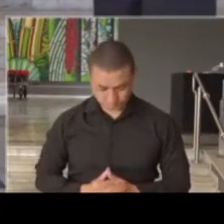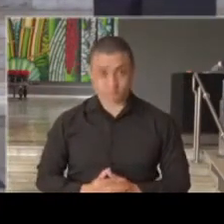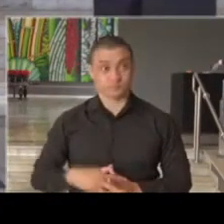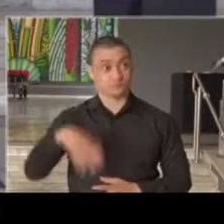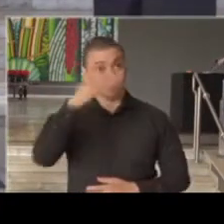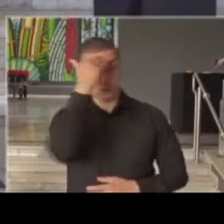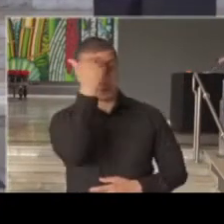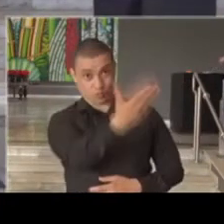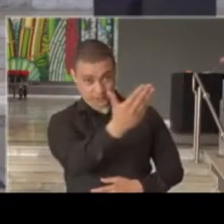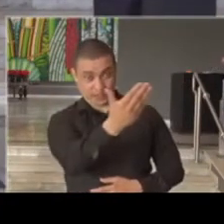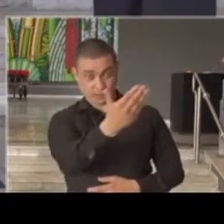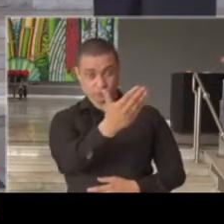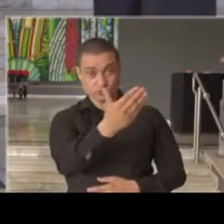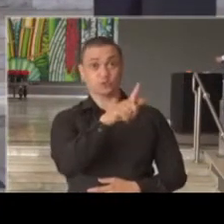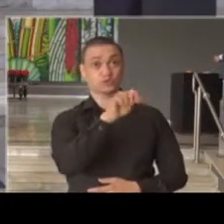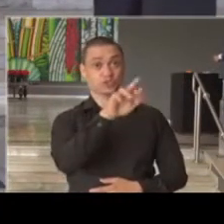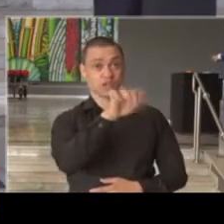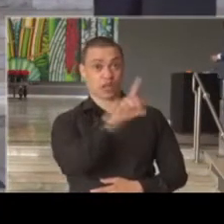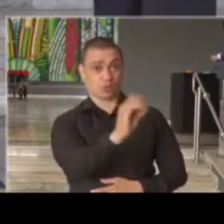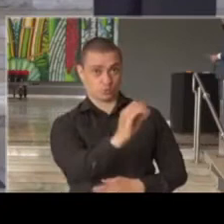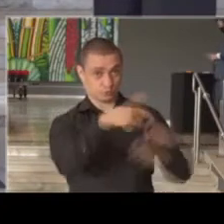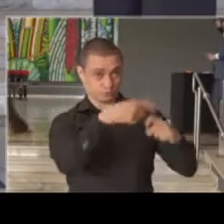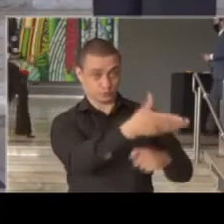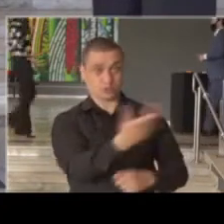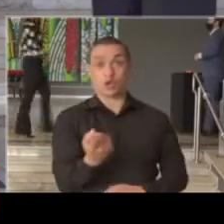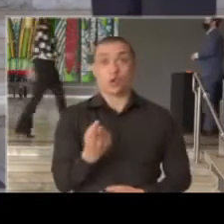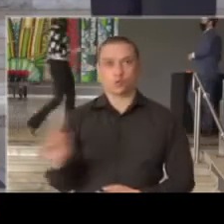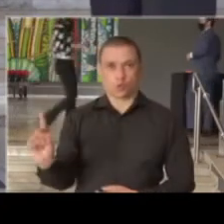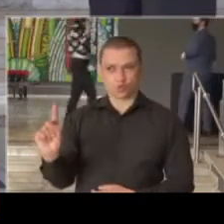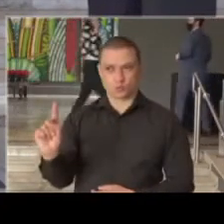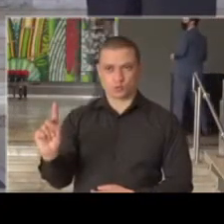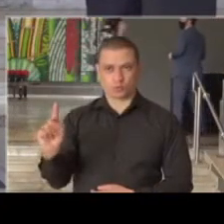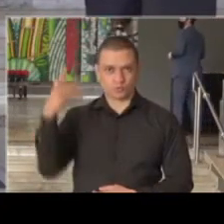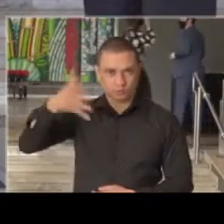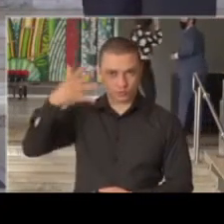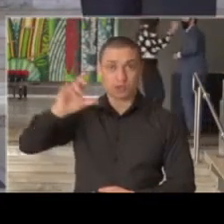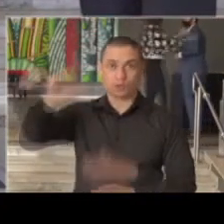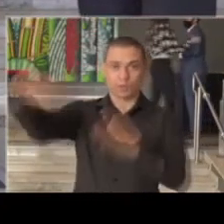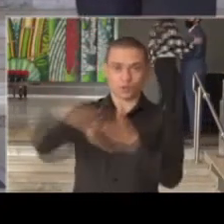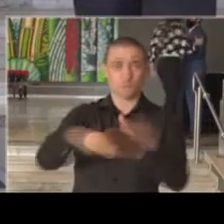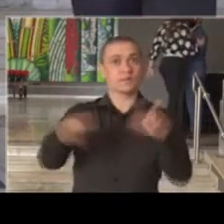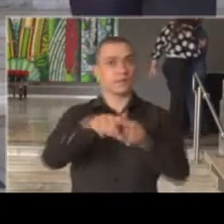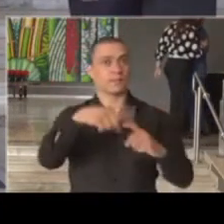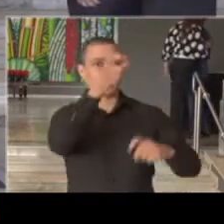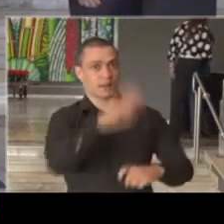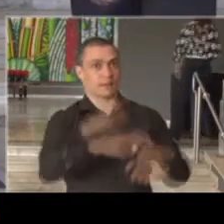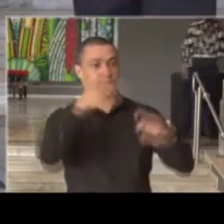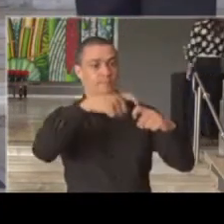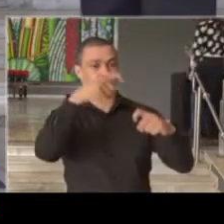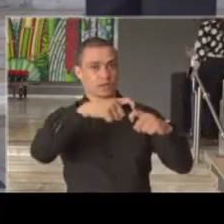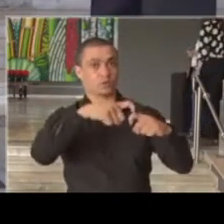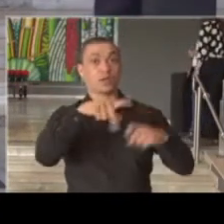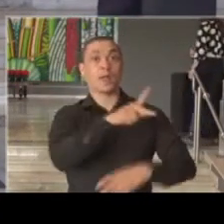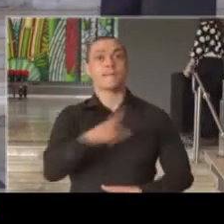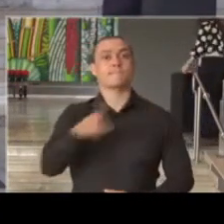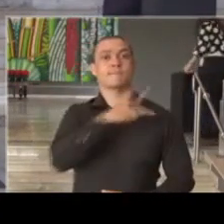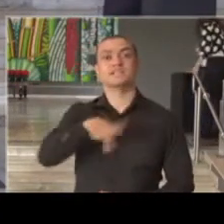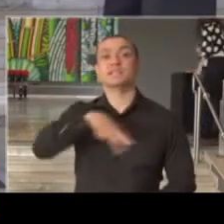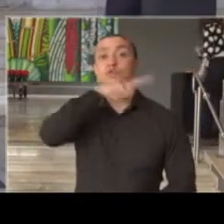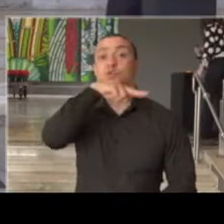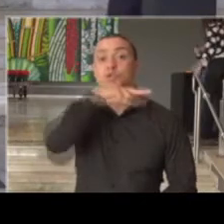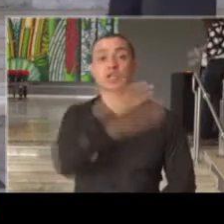Obrigado, doutor Geraldo Rempli. E agora, a última intervenção, antes das perguntas, é também médico e presidente do Instituto